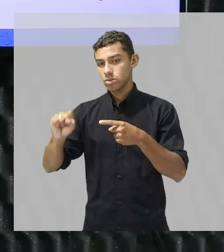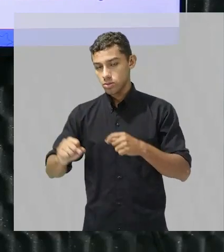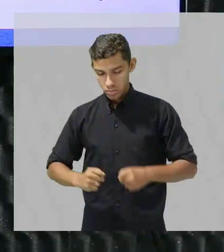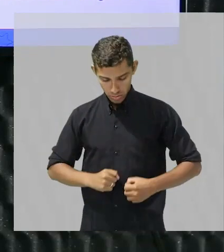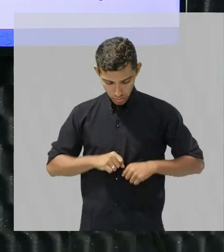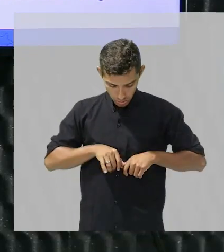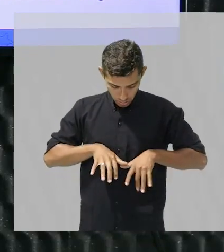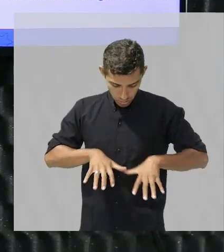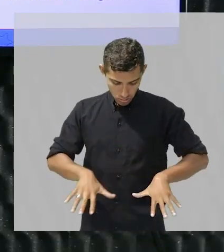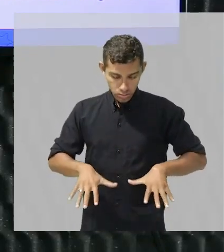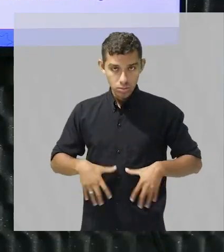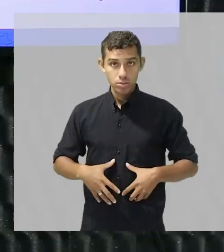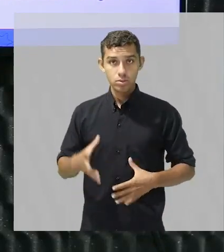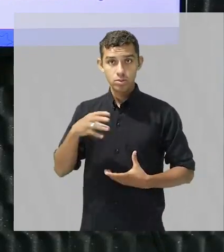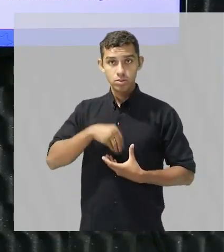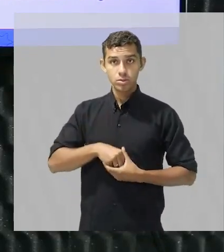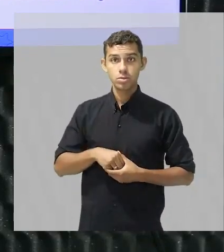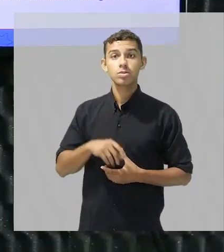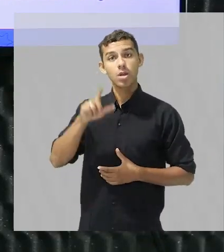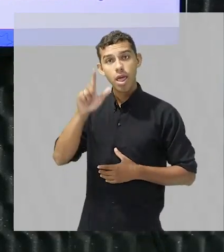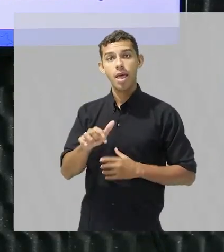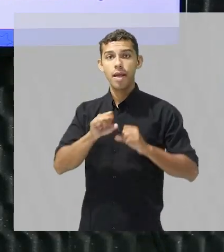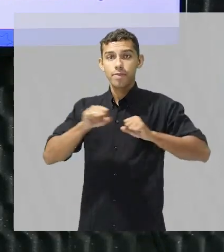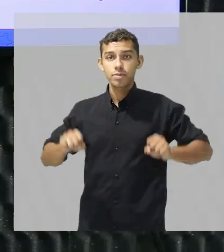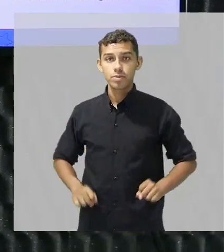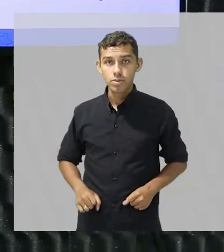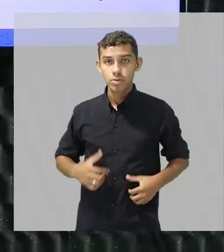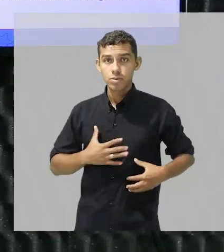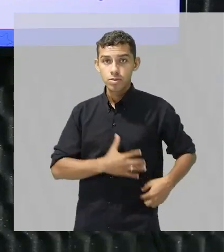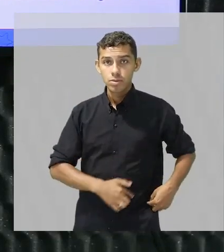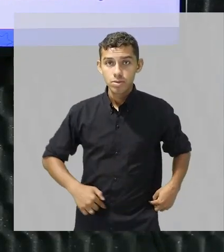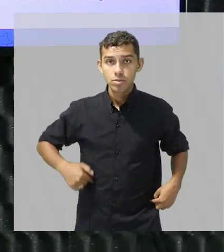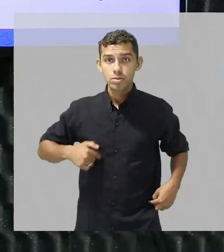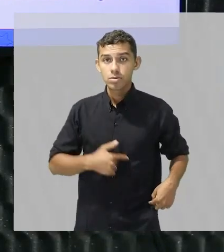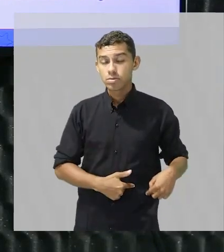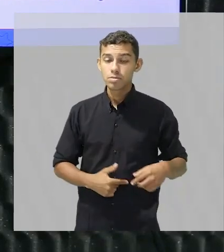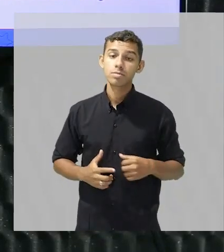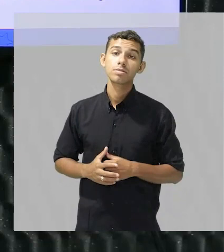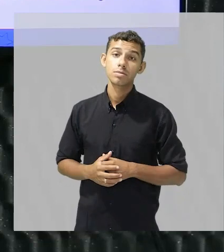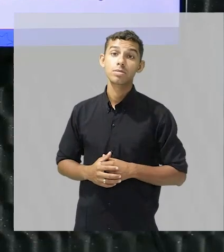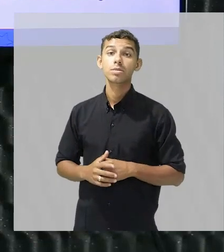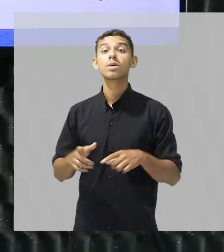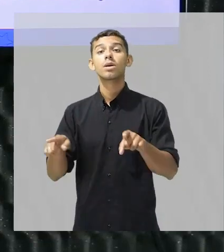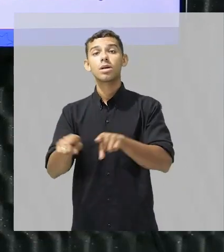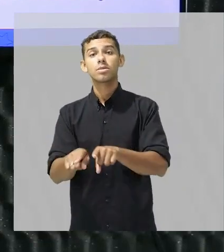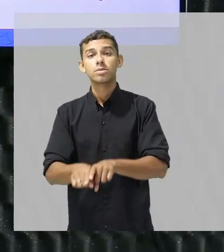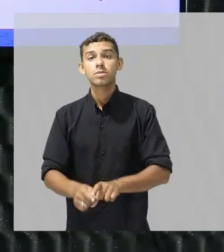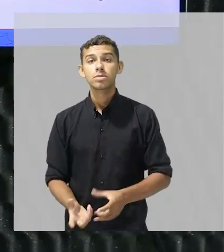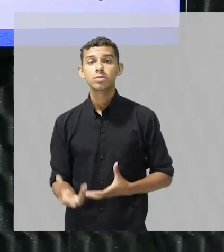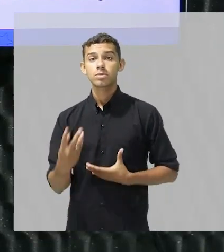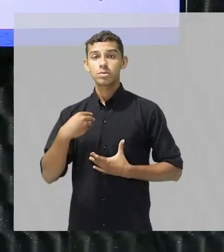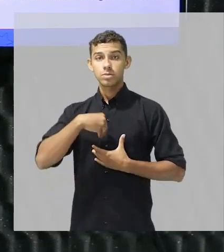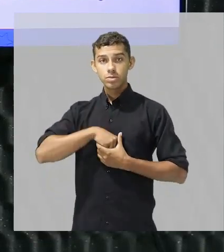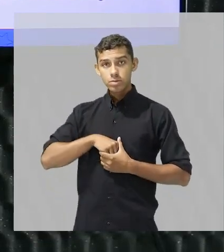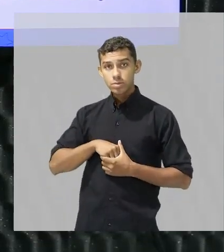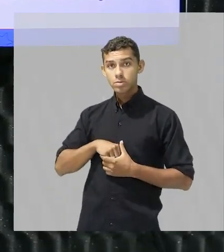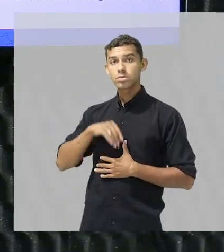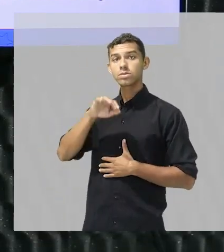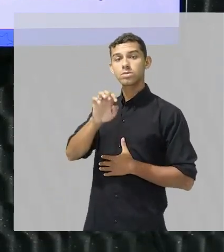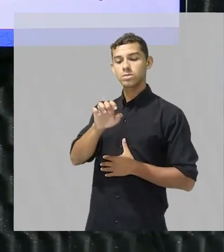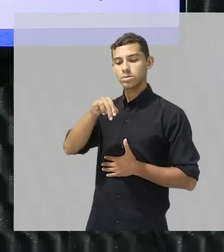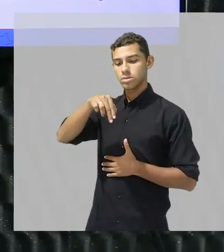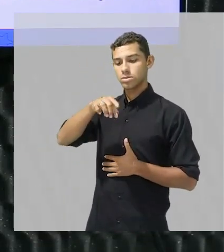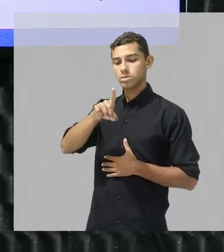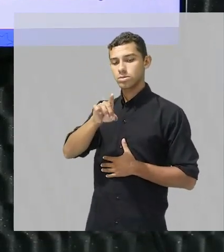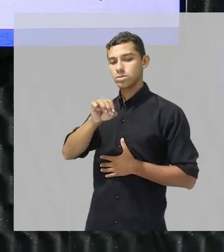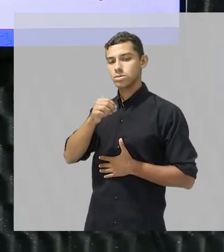secreção numa cavidade interna do corpo, que é o sistema digestório, e, ao mesmo tempo, ele funciona como uma glândula endócrina.